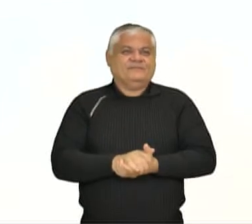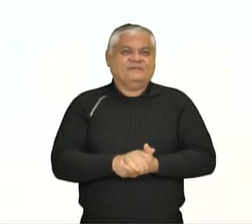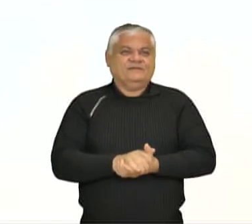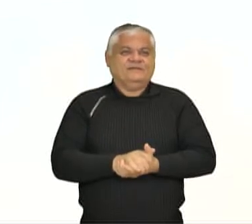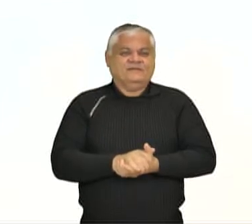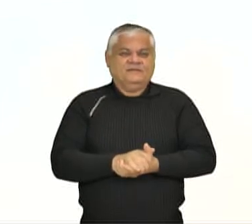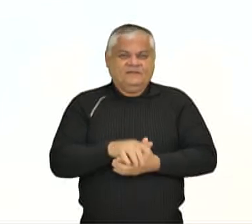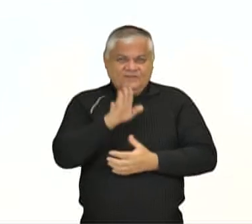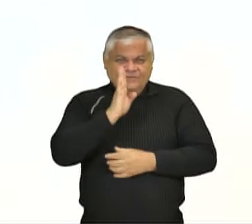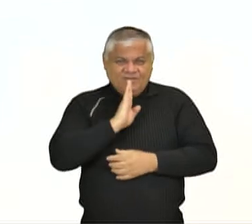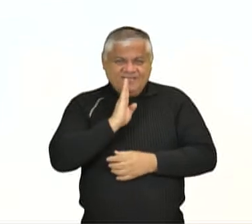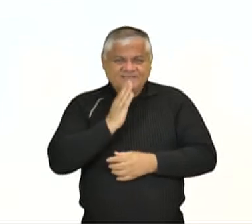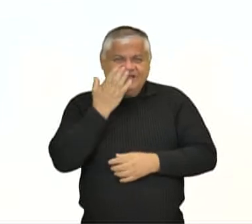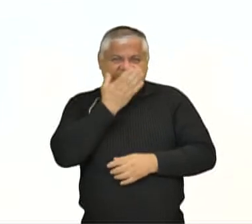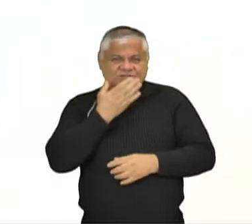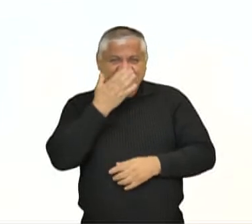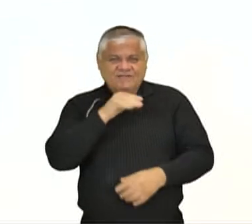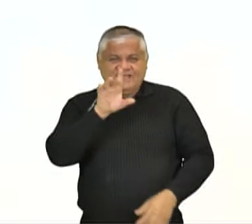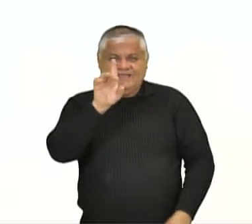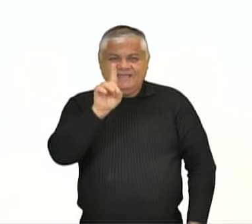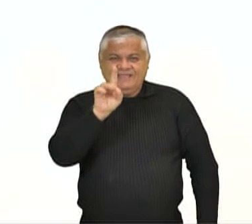conhecia o açúcar demerara?